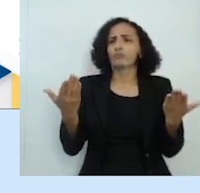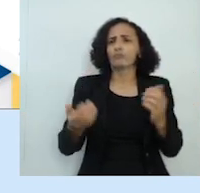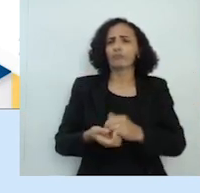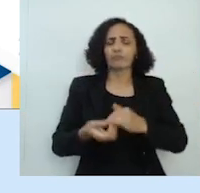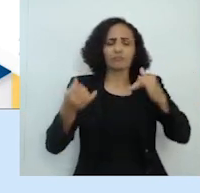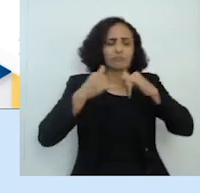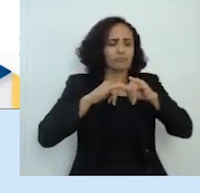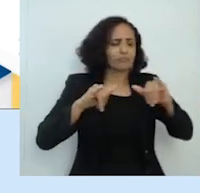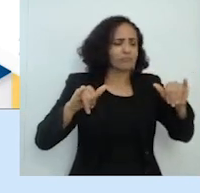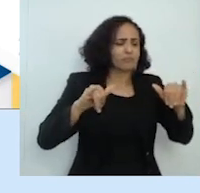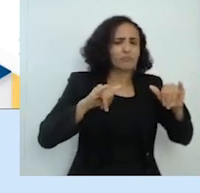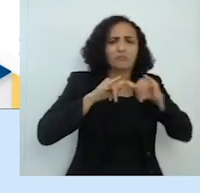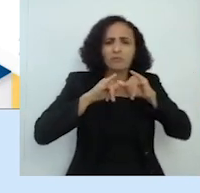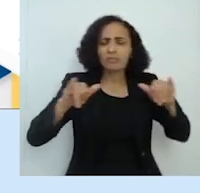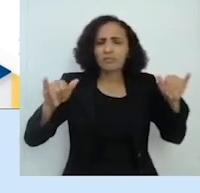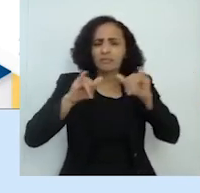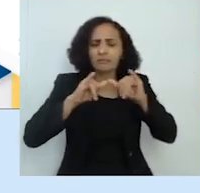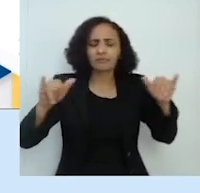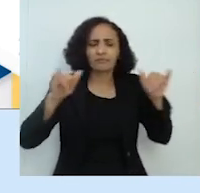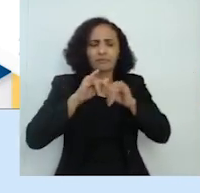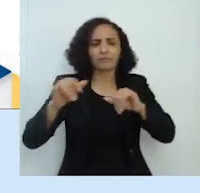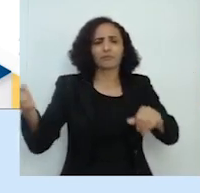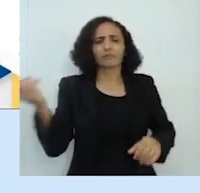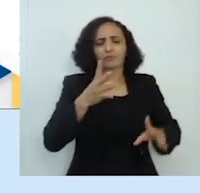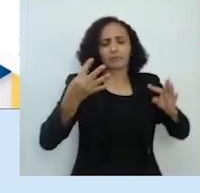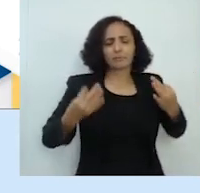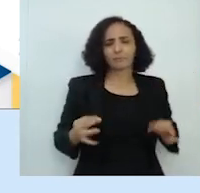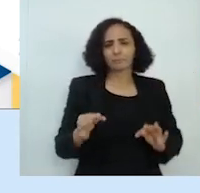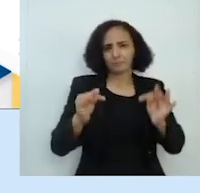Informacional, informações com novas tecnologias.